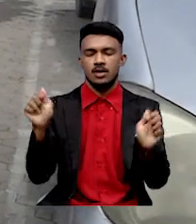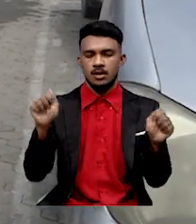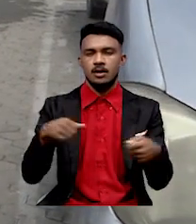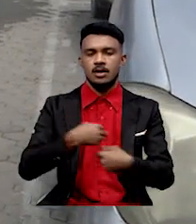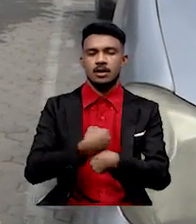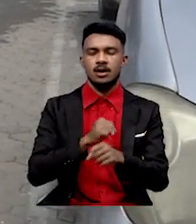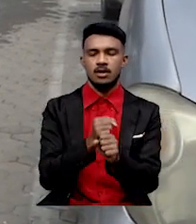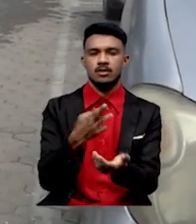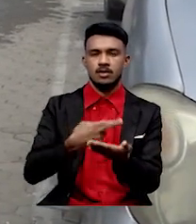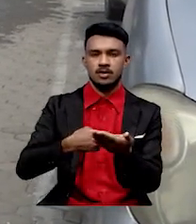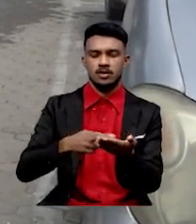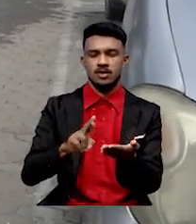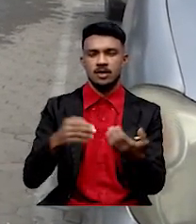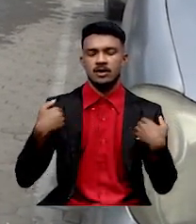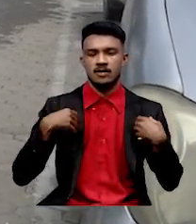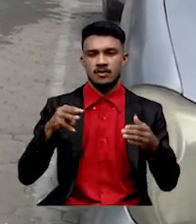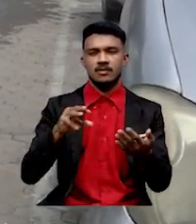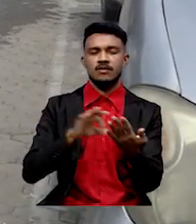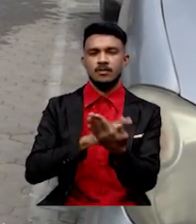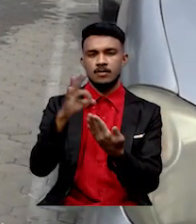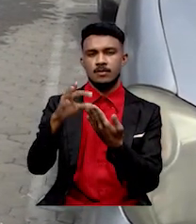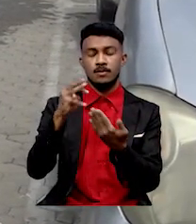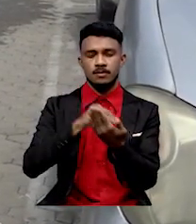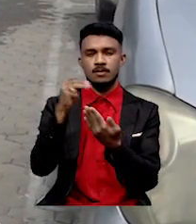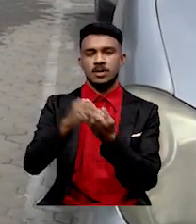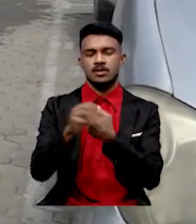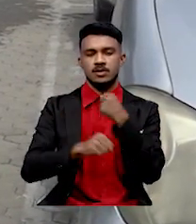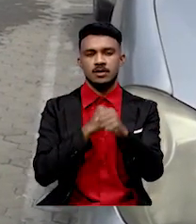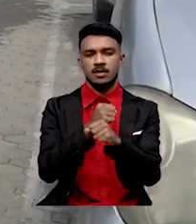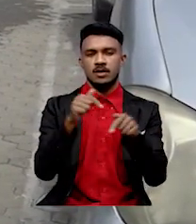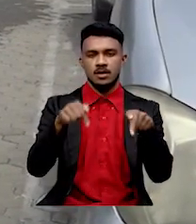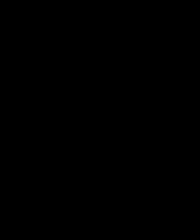orientação e a fulan março tinané. Laura da Cruz, Tito Silva, GMN.